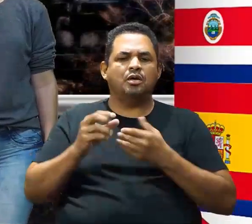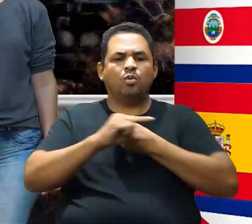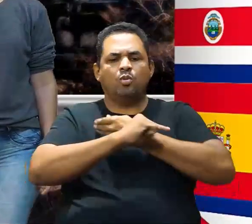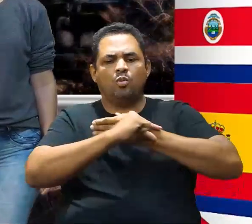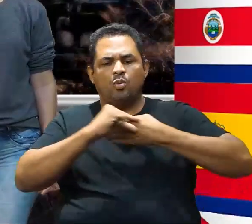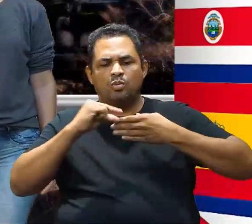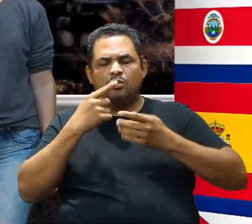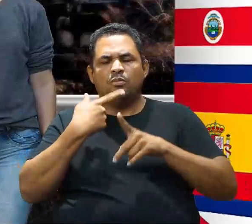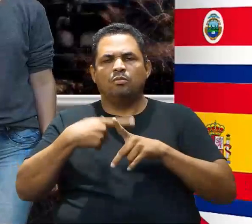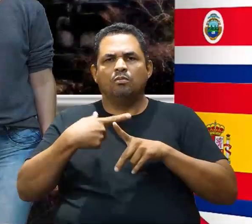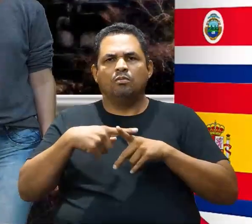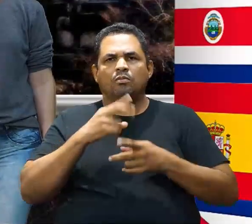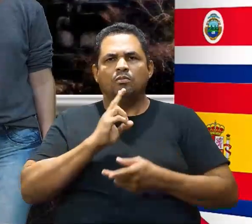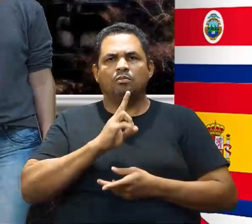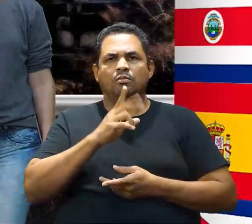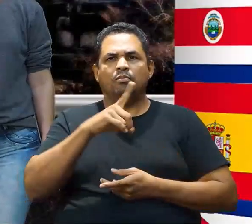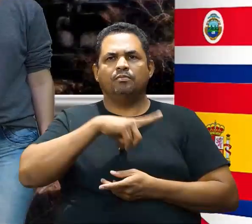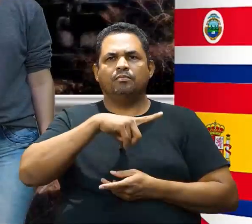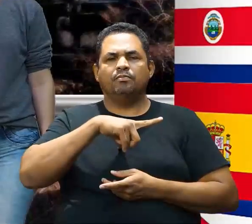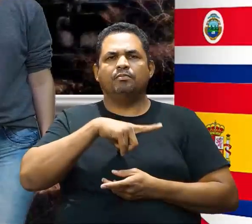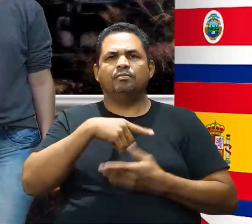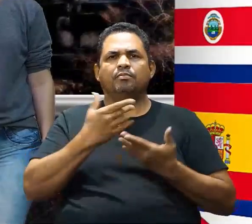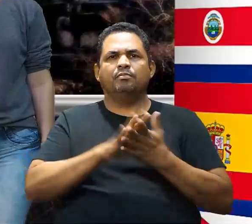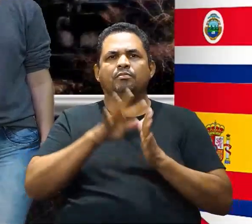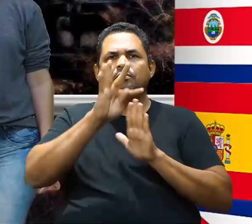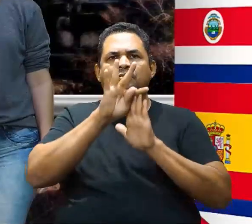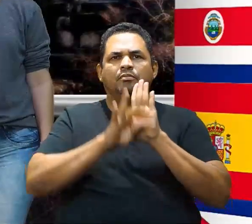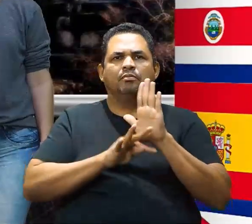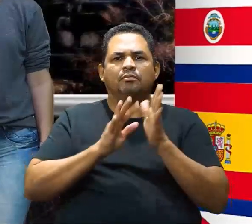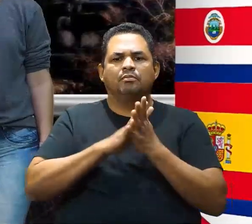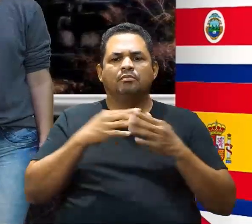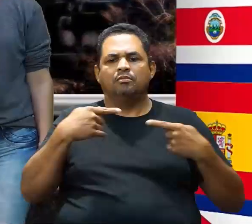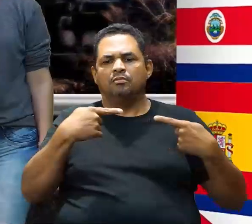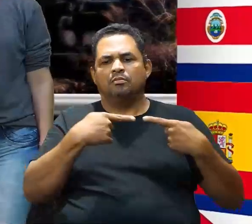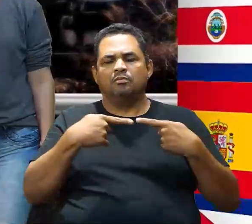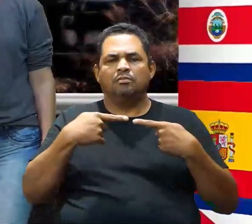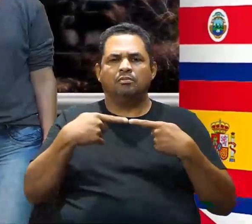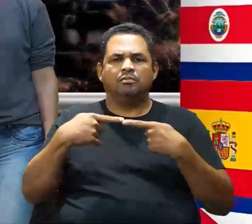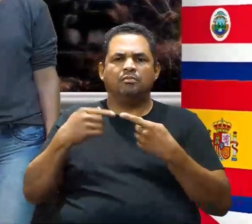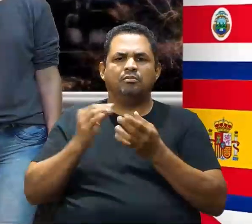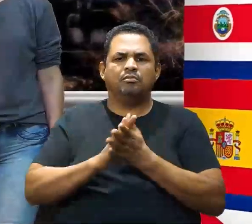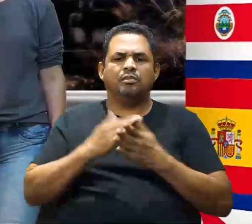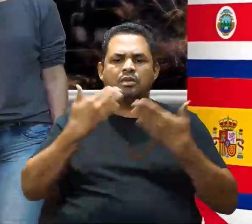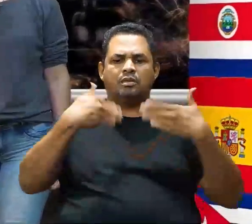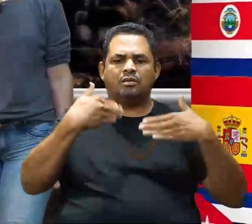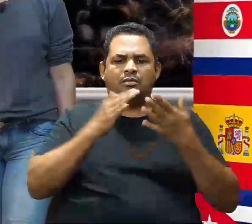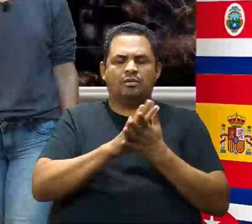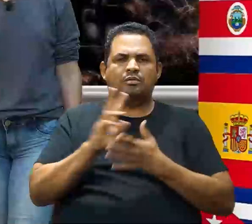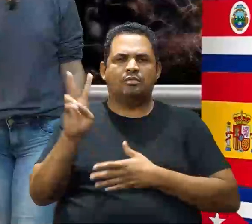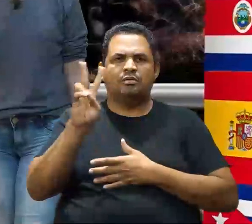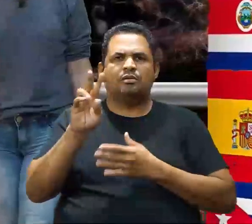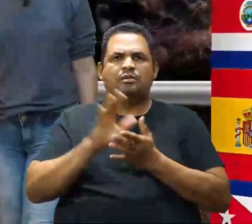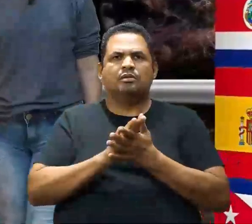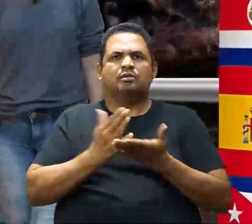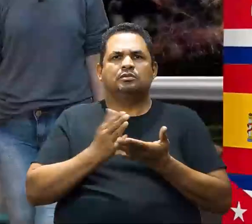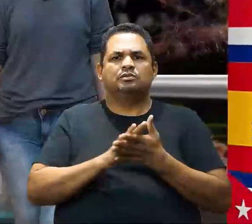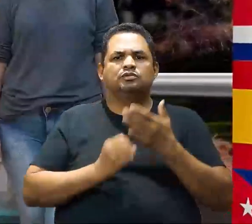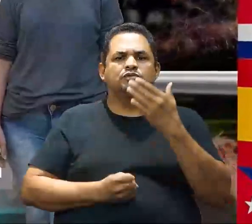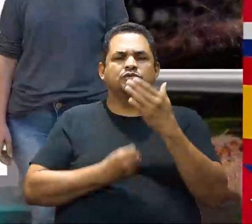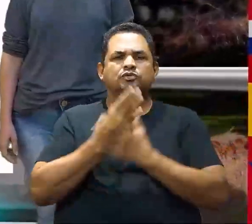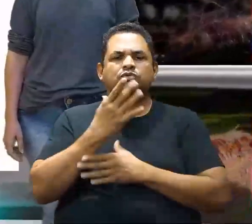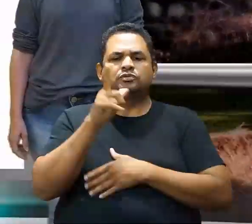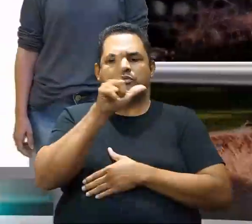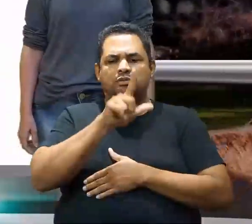porque sempre tem textos ligados às provas de vestibulares que vêm da literatura da língua